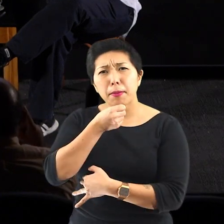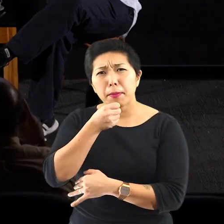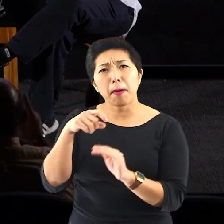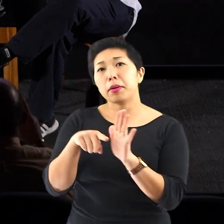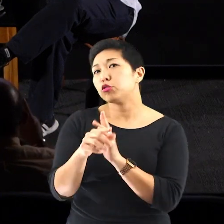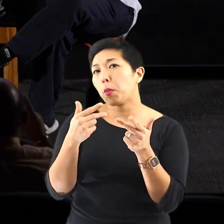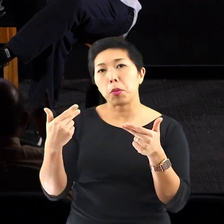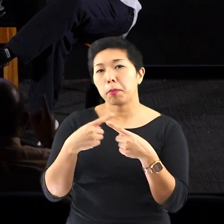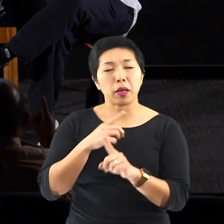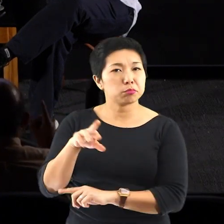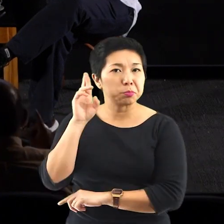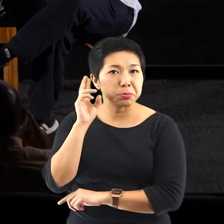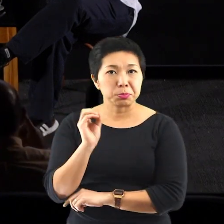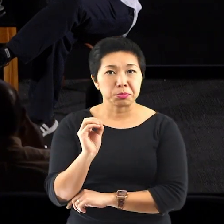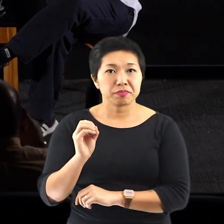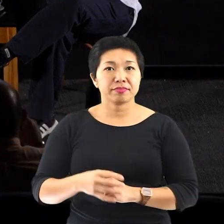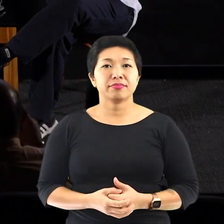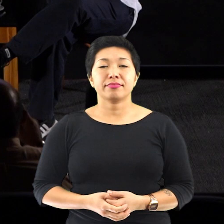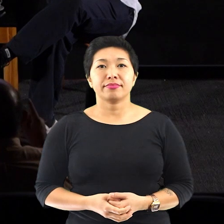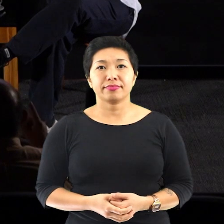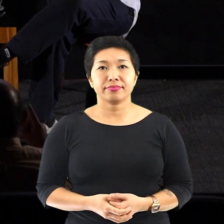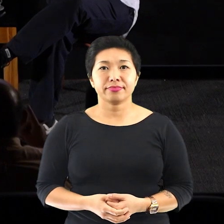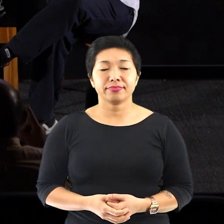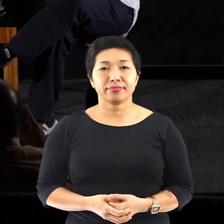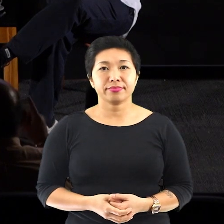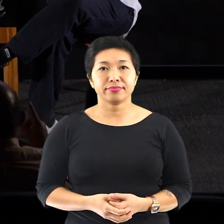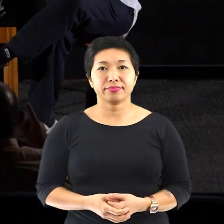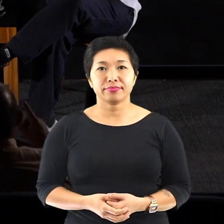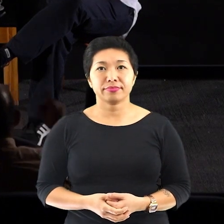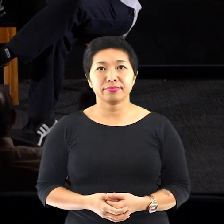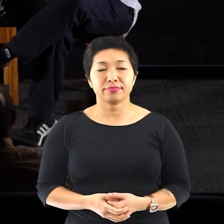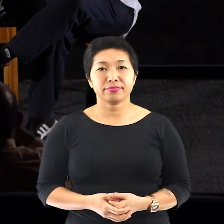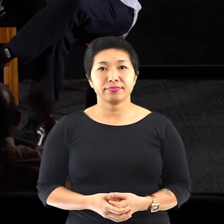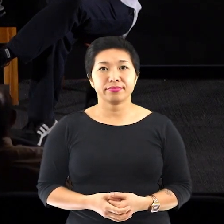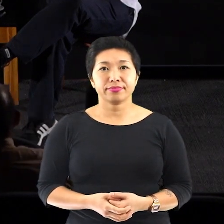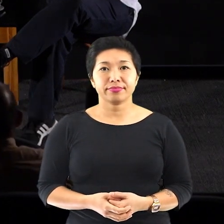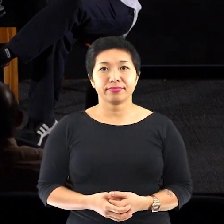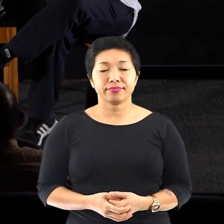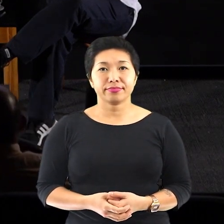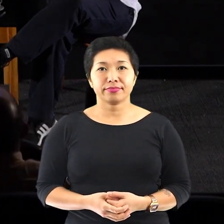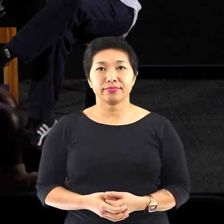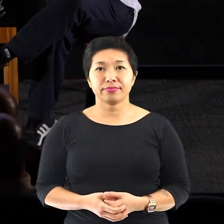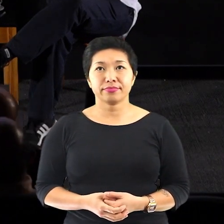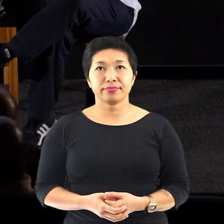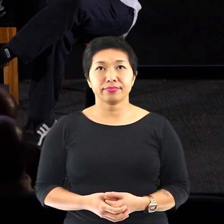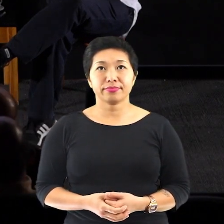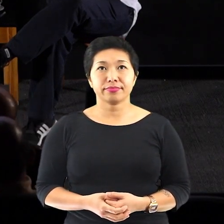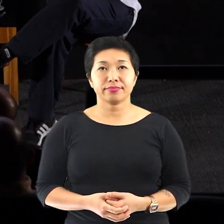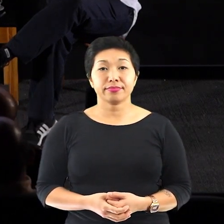3.081 por pessoa por ano, ou R$ 256 por mês para todos os brasileiros.